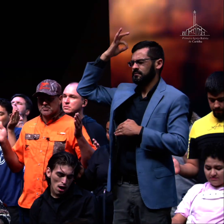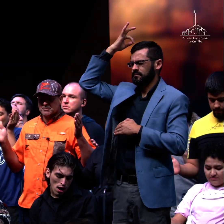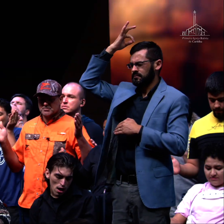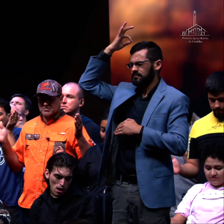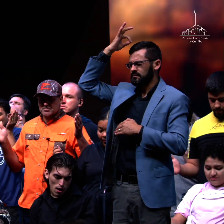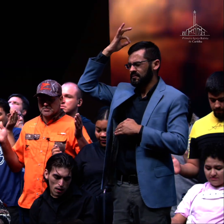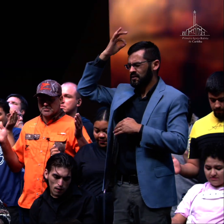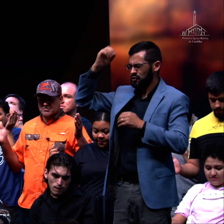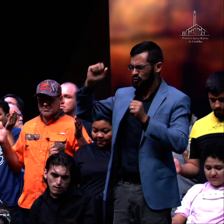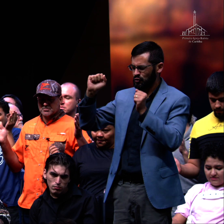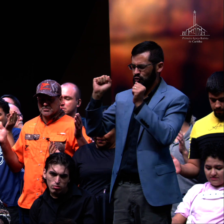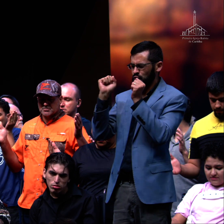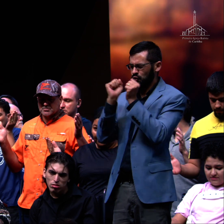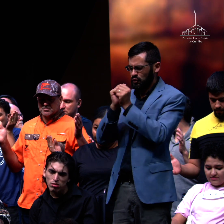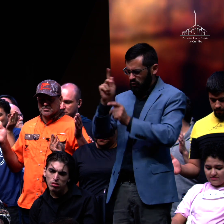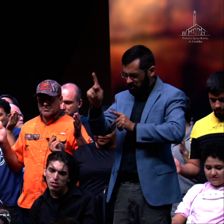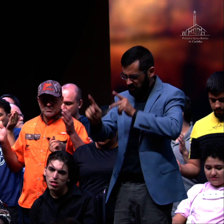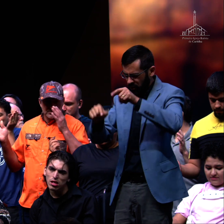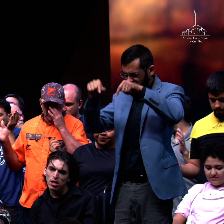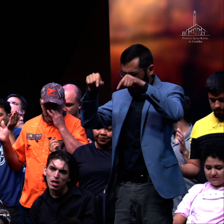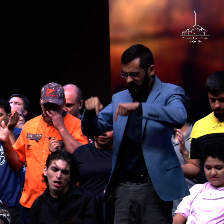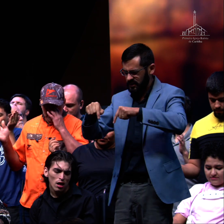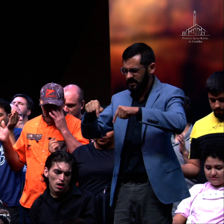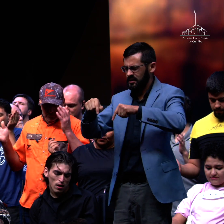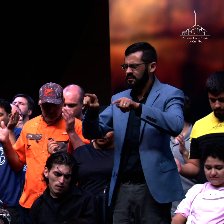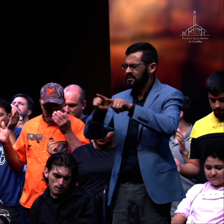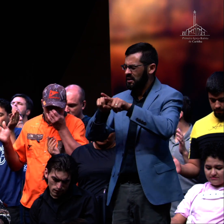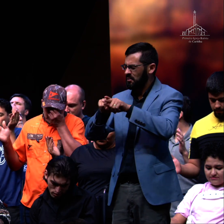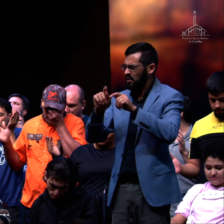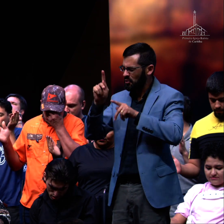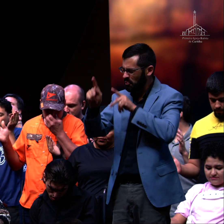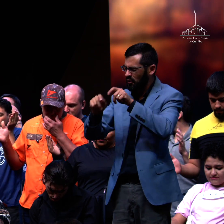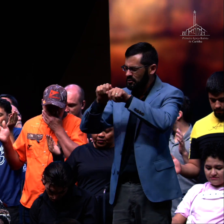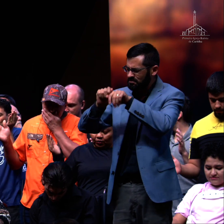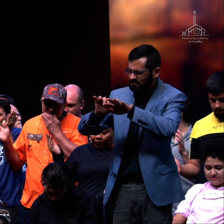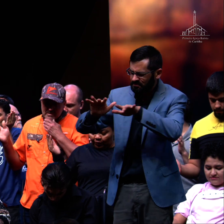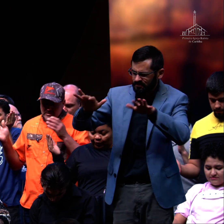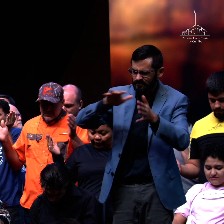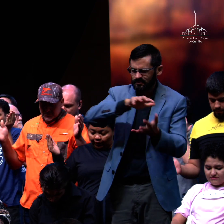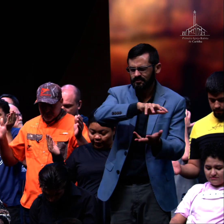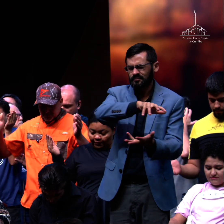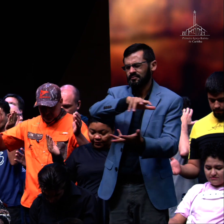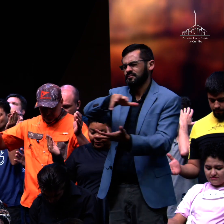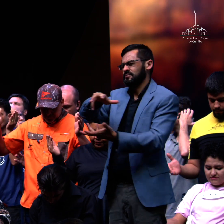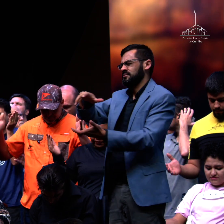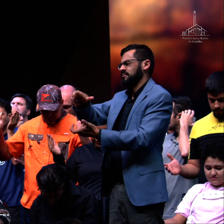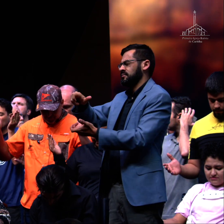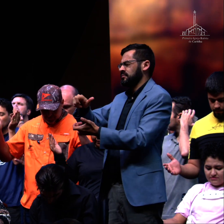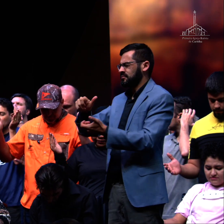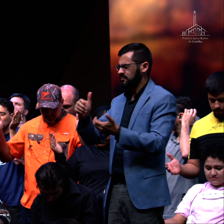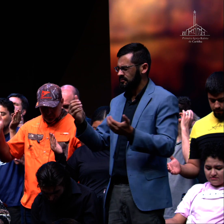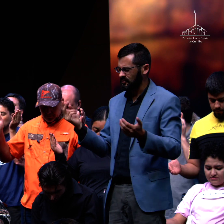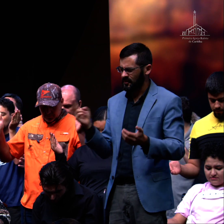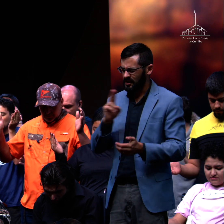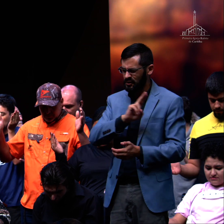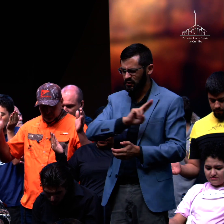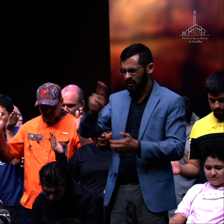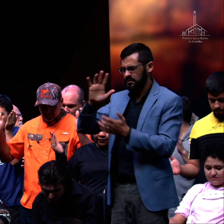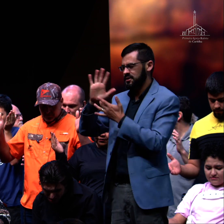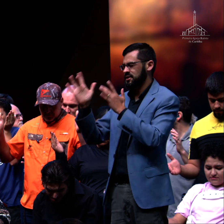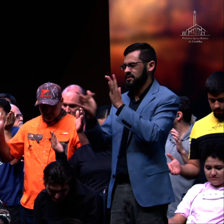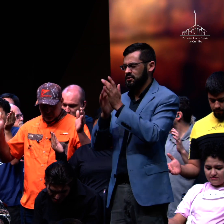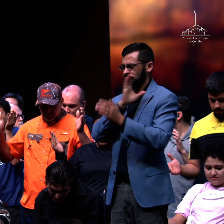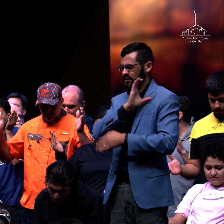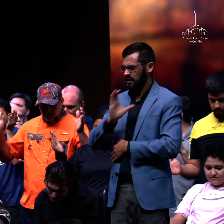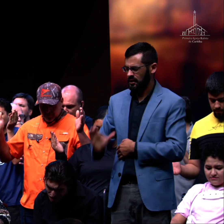Deus esteja com todo o teu povo aqui e com todo o teu povo espalhado pela face dessa terra, em nome de